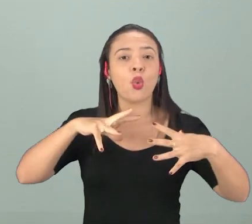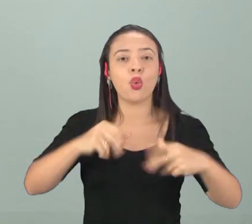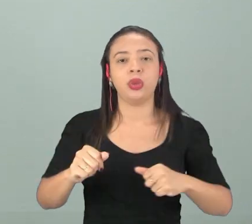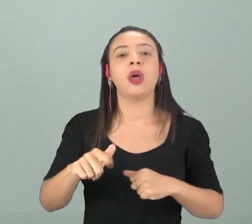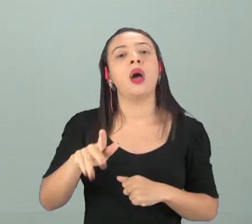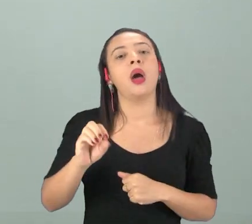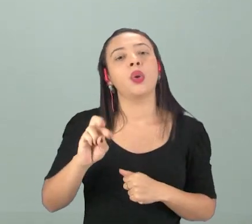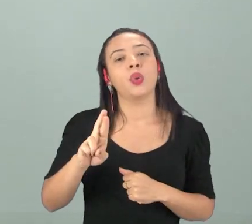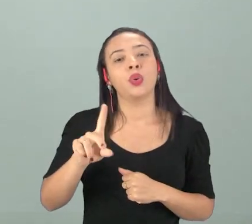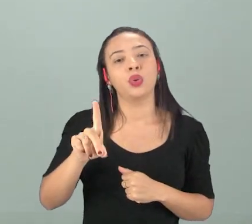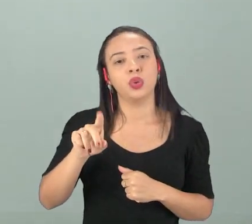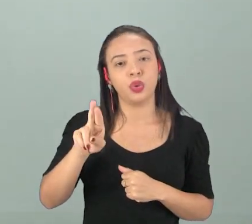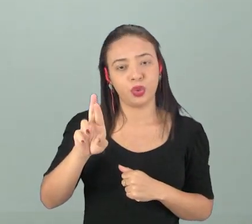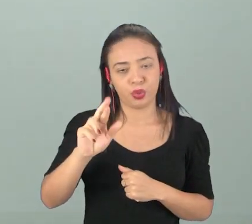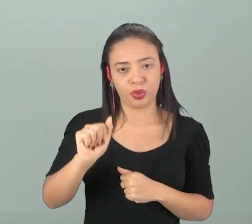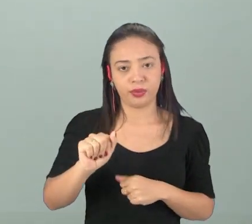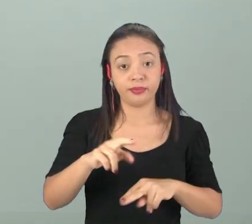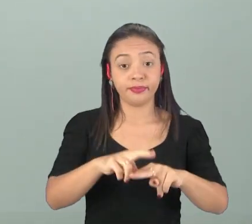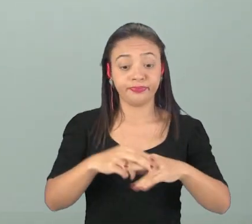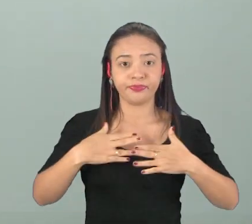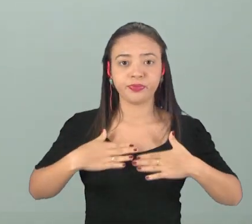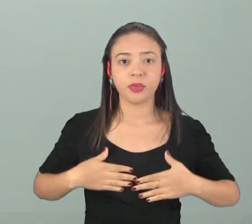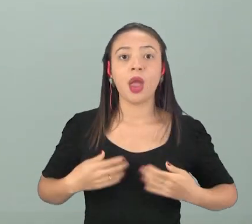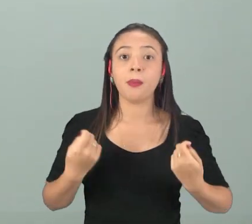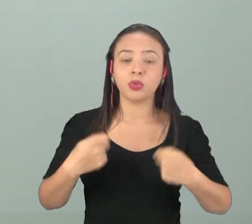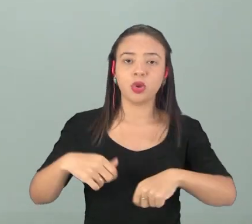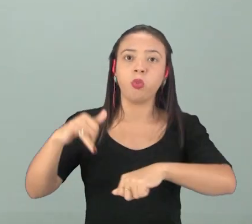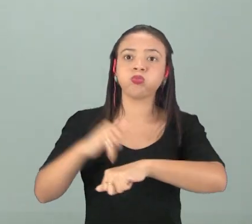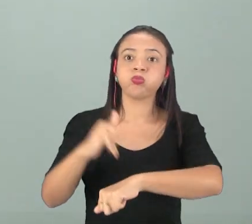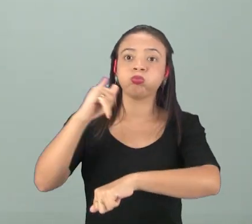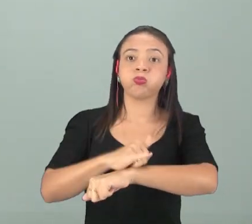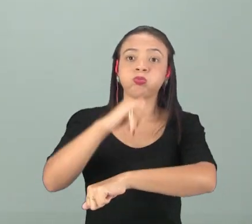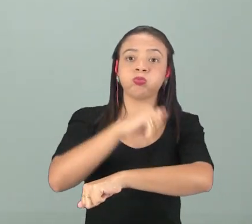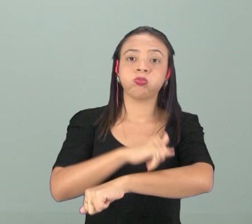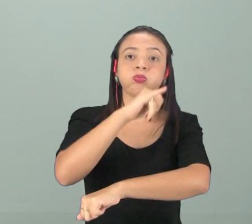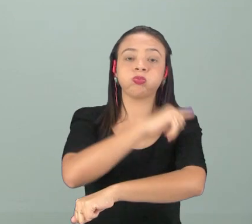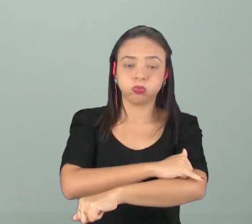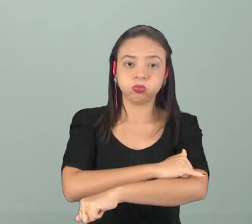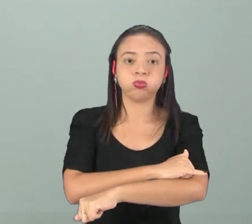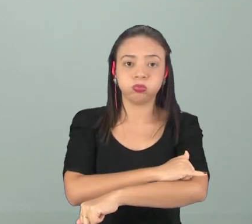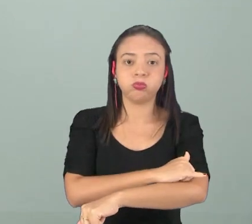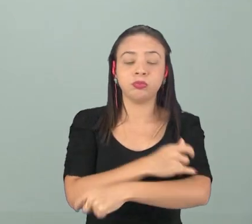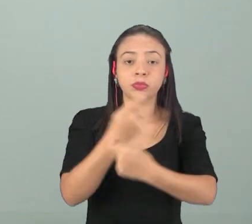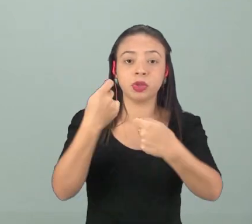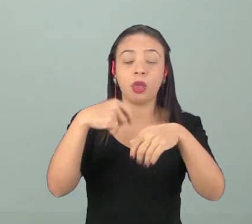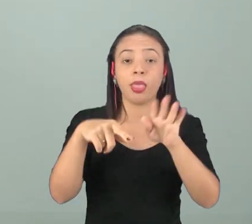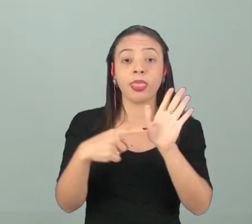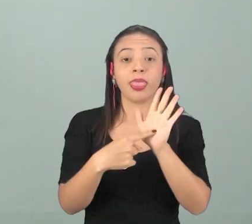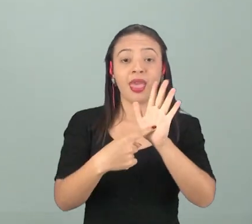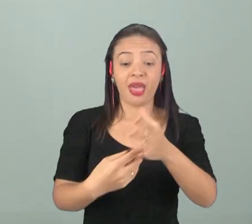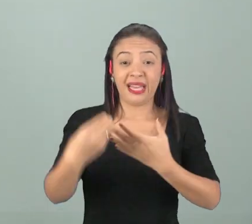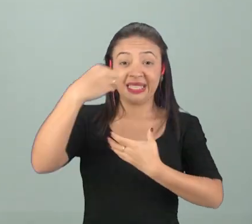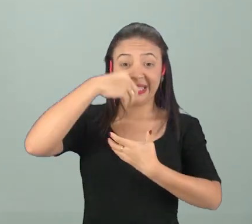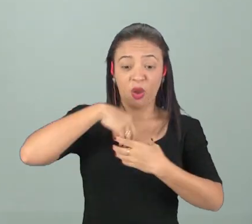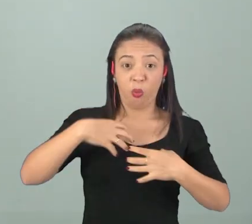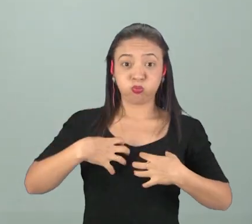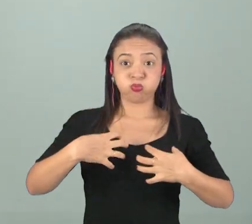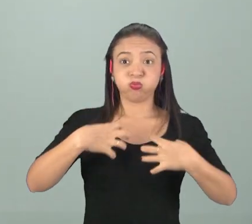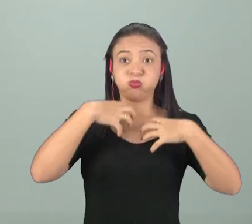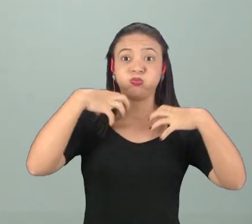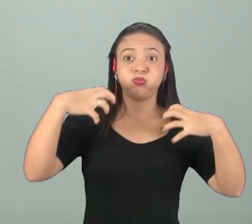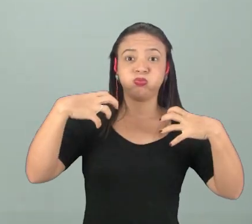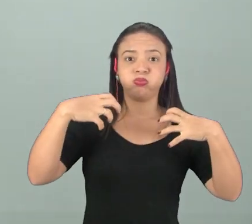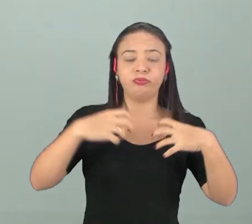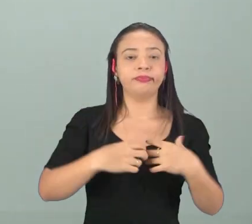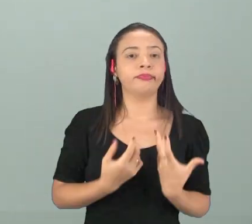pode acabar desencadeando, levando o seu corpo para um quadro de obesidade, onde você vai apresentar uma quantidade de gordura maior do que o teu